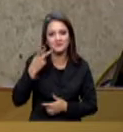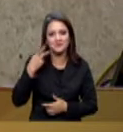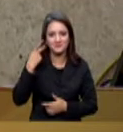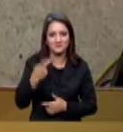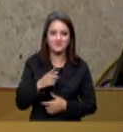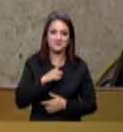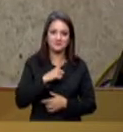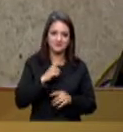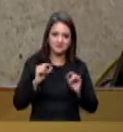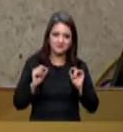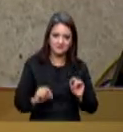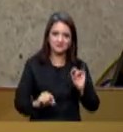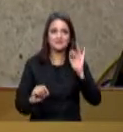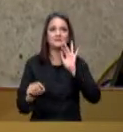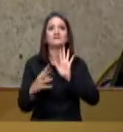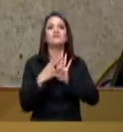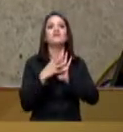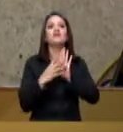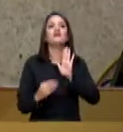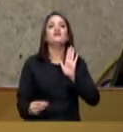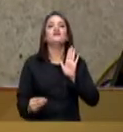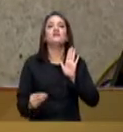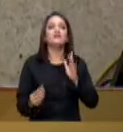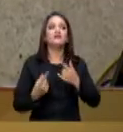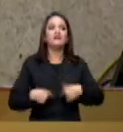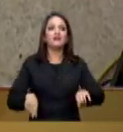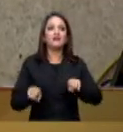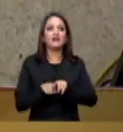inequívoca pelo modelo de concessão.